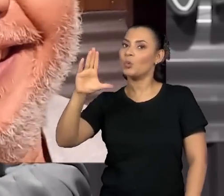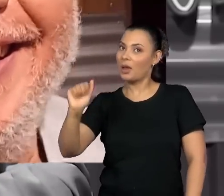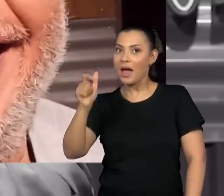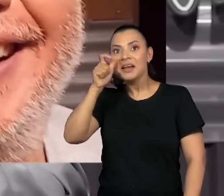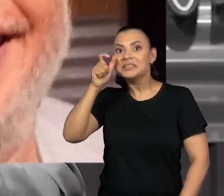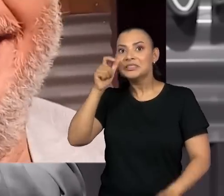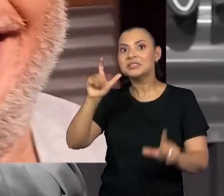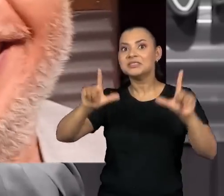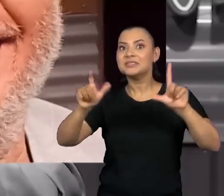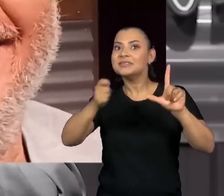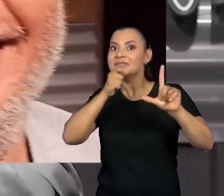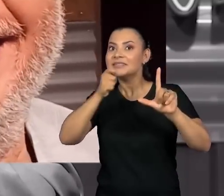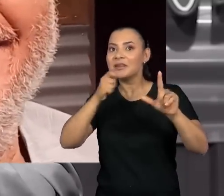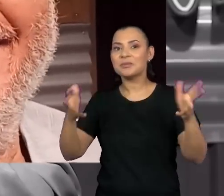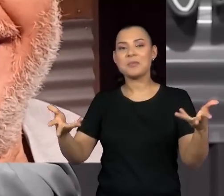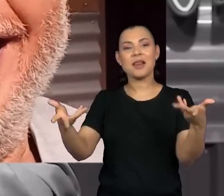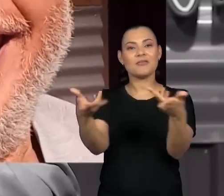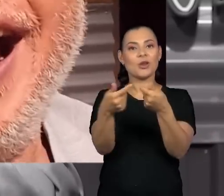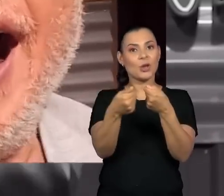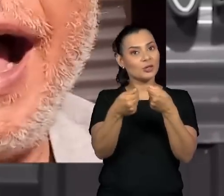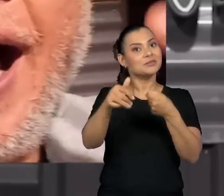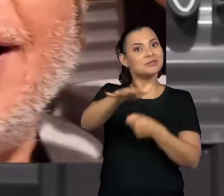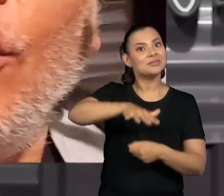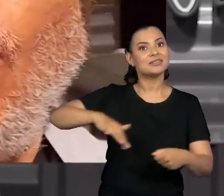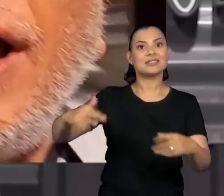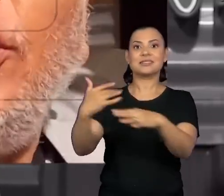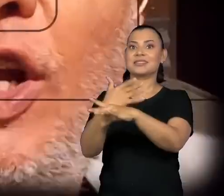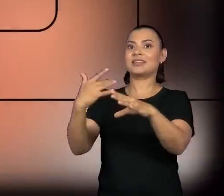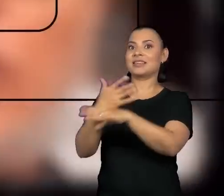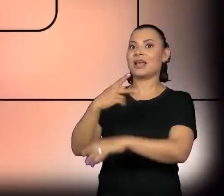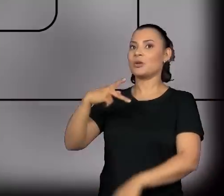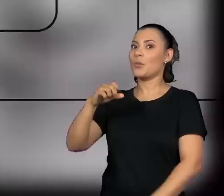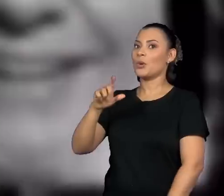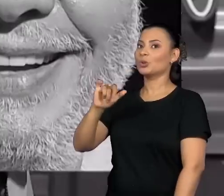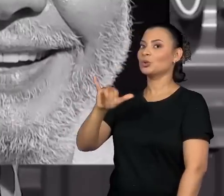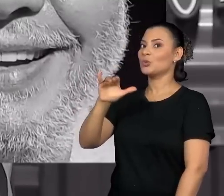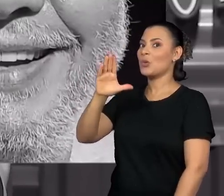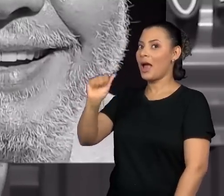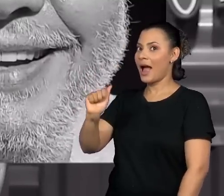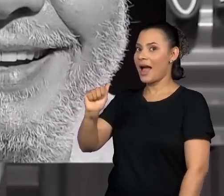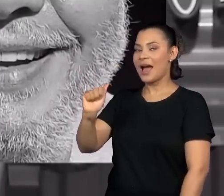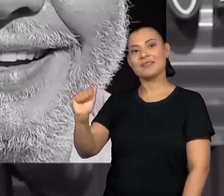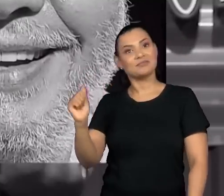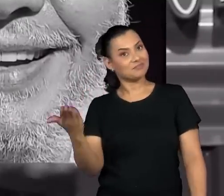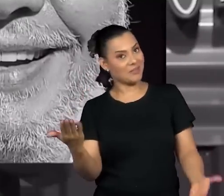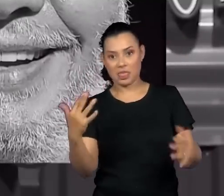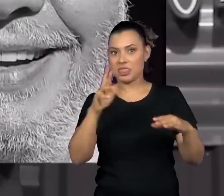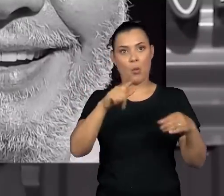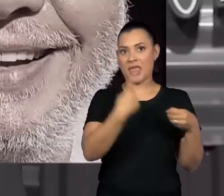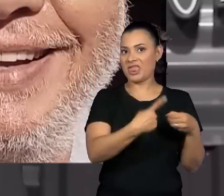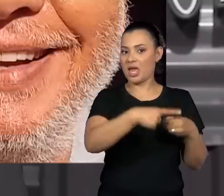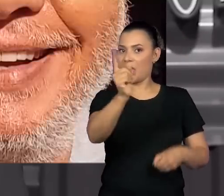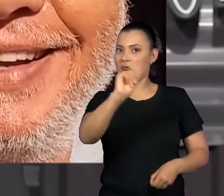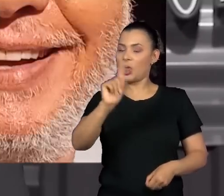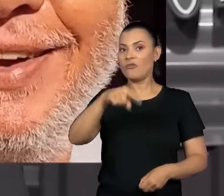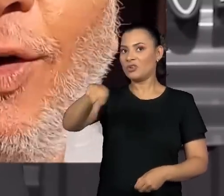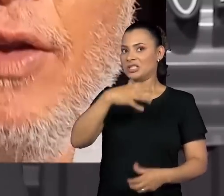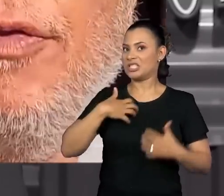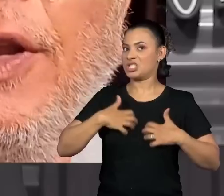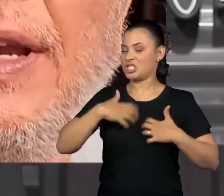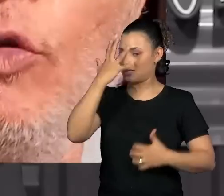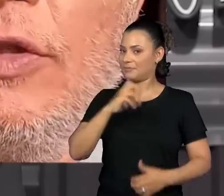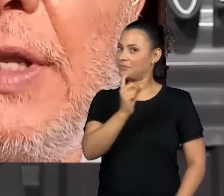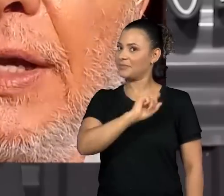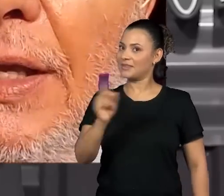essa entrevista magnífica. Região metropolitana. Alô, região metropolitana! Pra não falar que eu falei interior e vocês ficarem chateados.